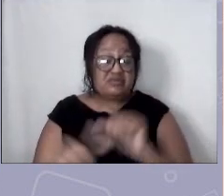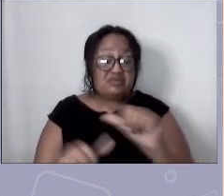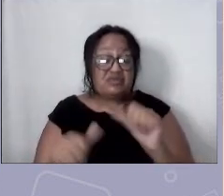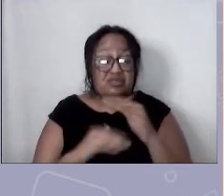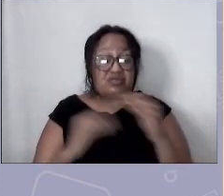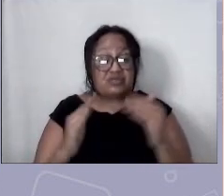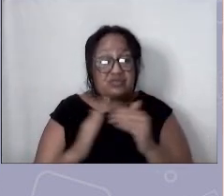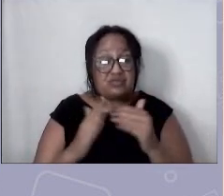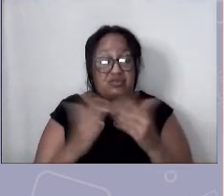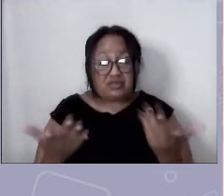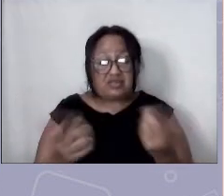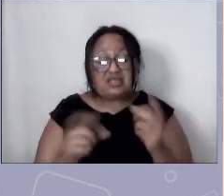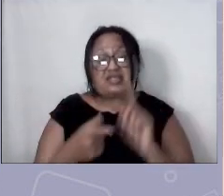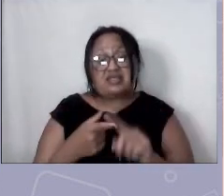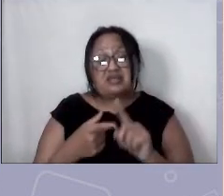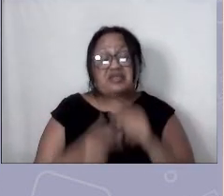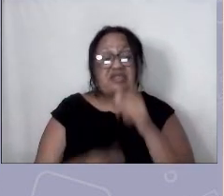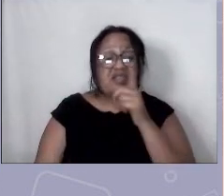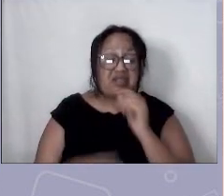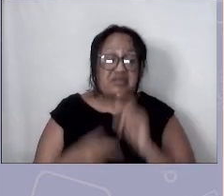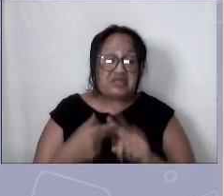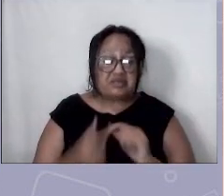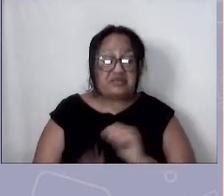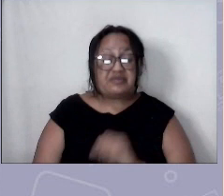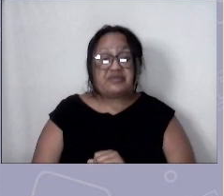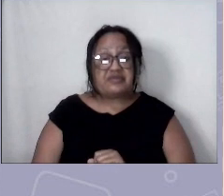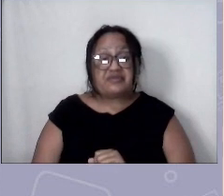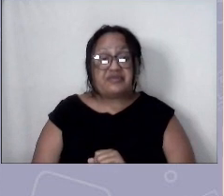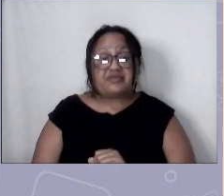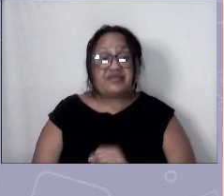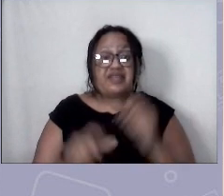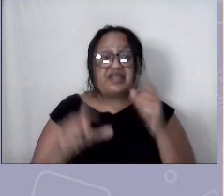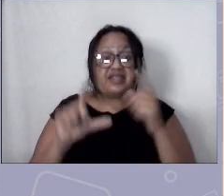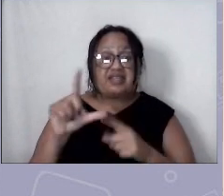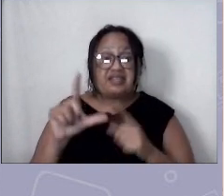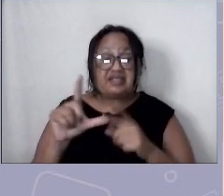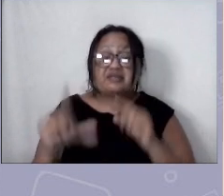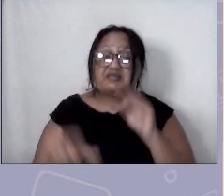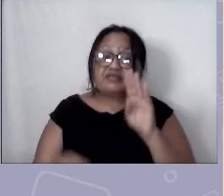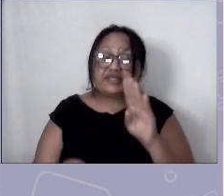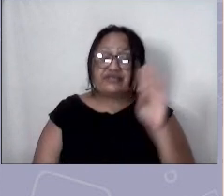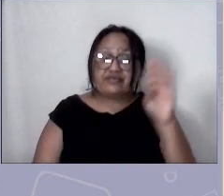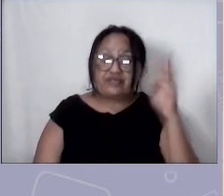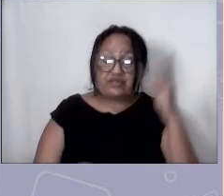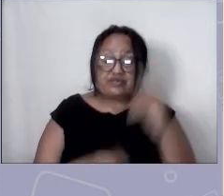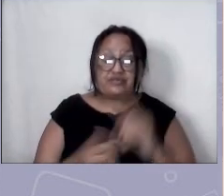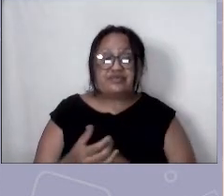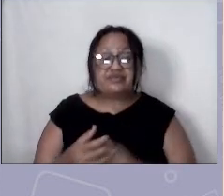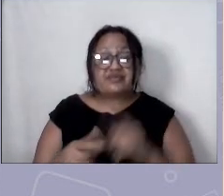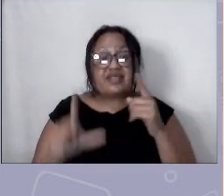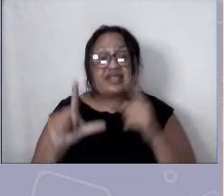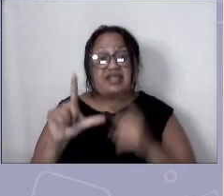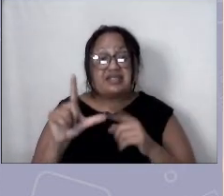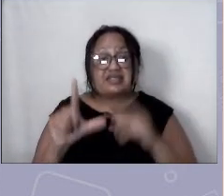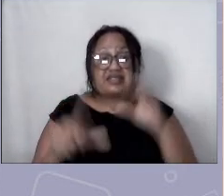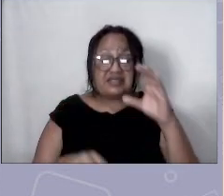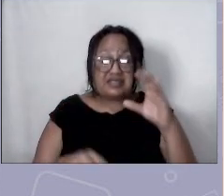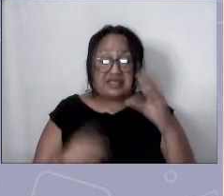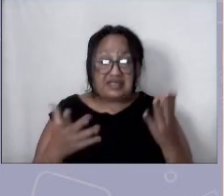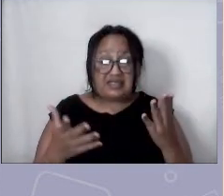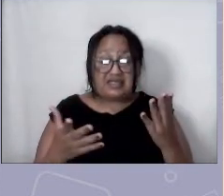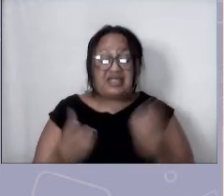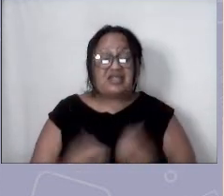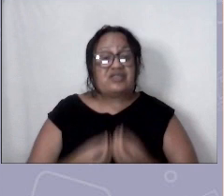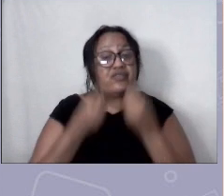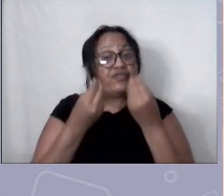e consequentemente da água também beleza então letra B errada também falso letra C oferecem produtos